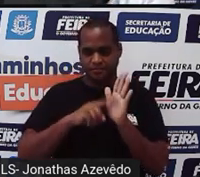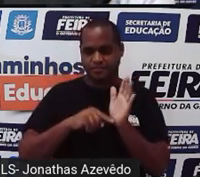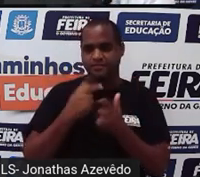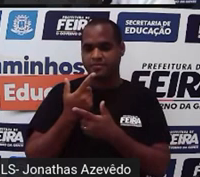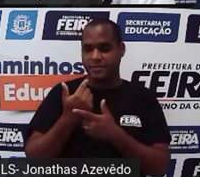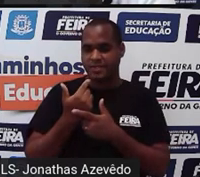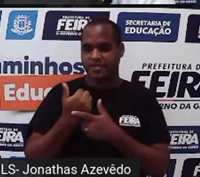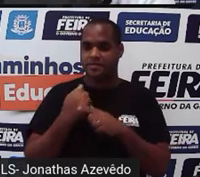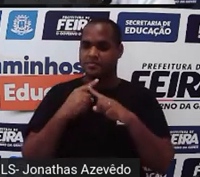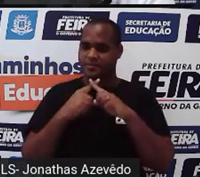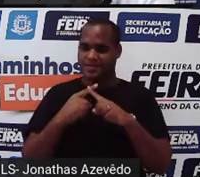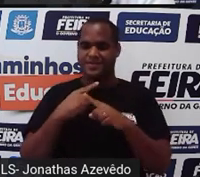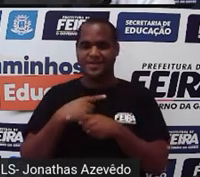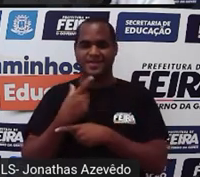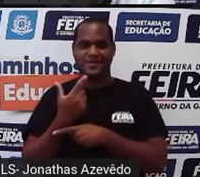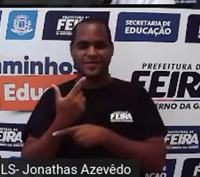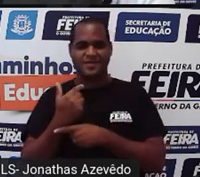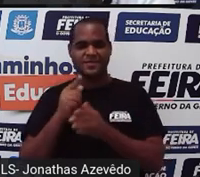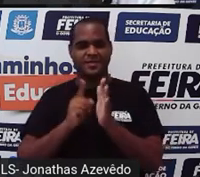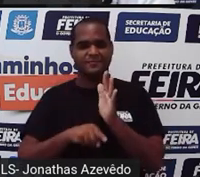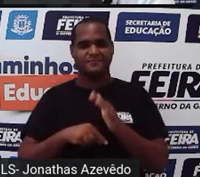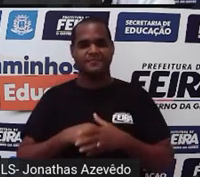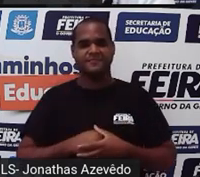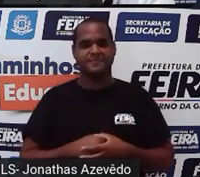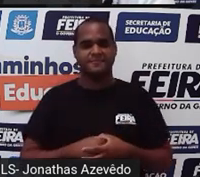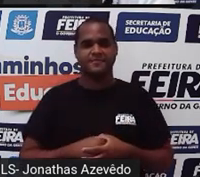12 x - 12